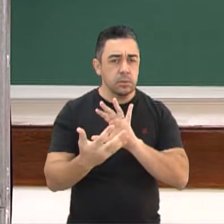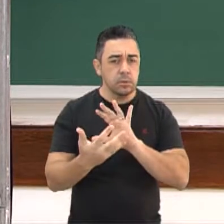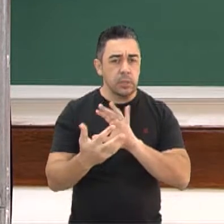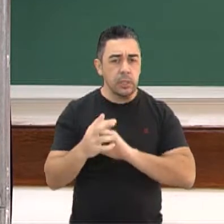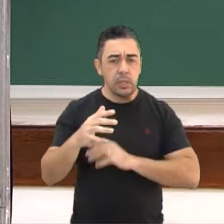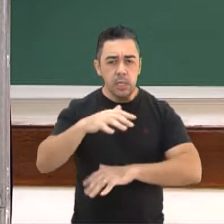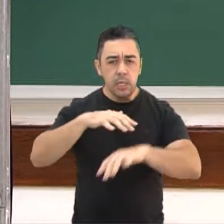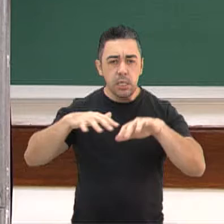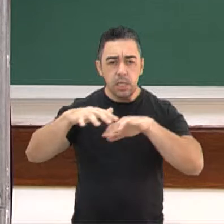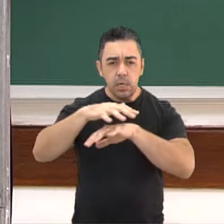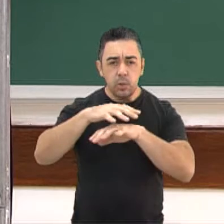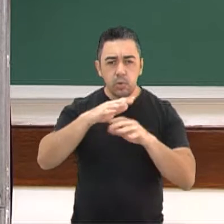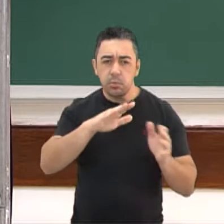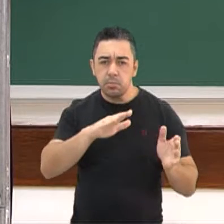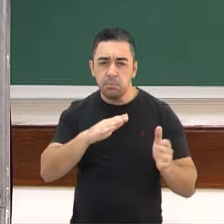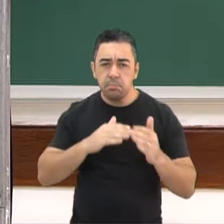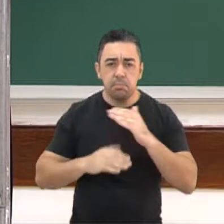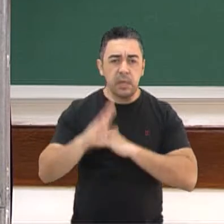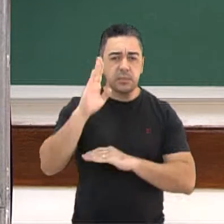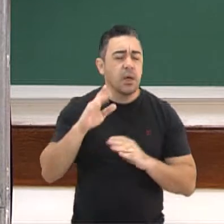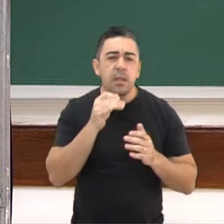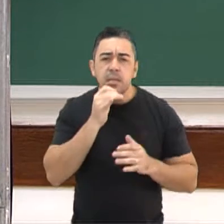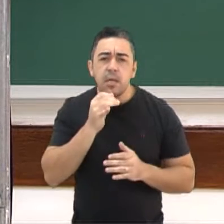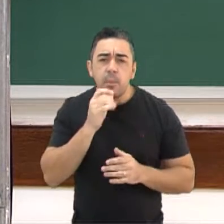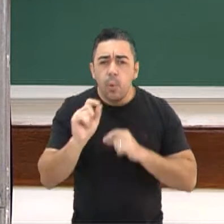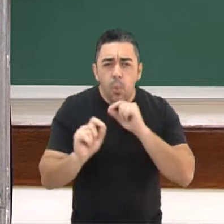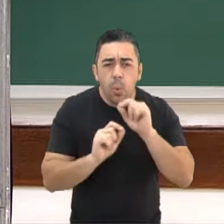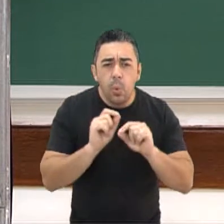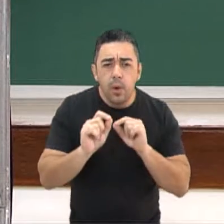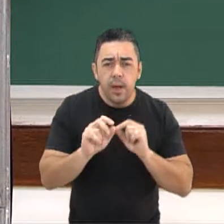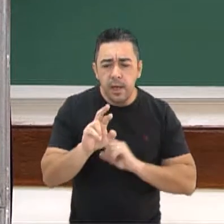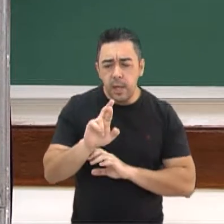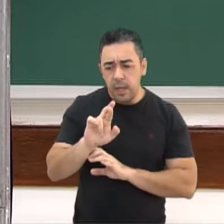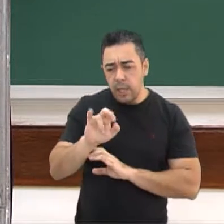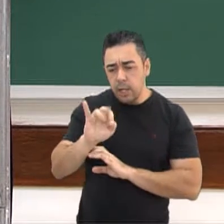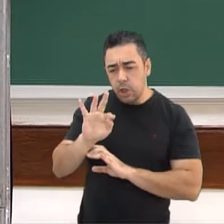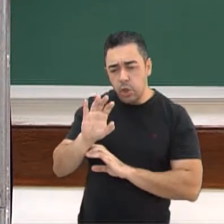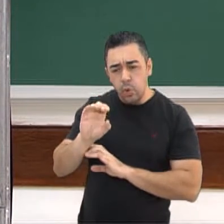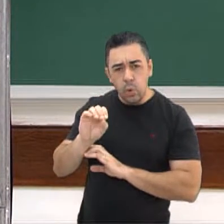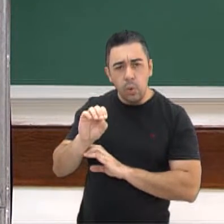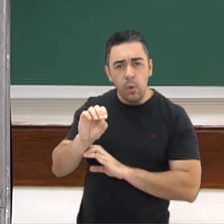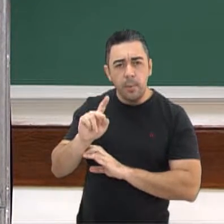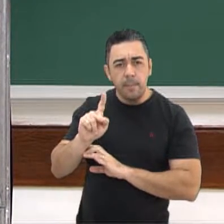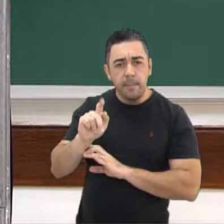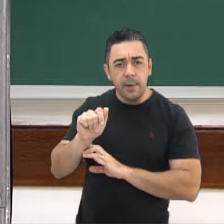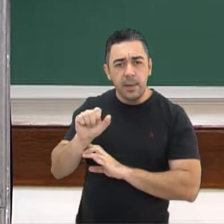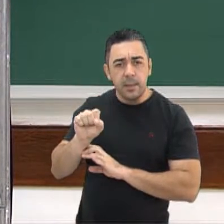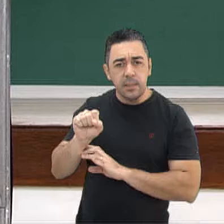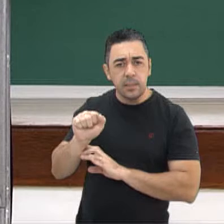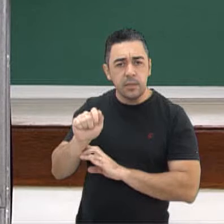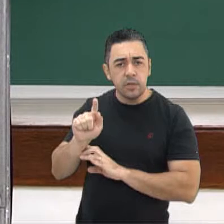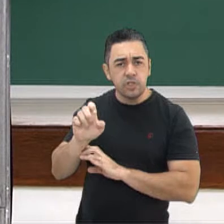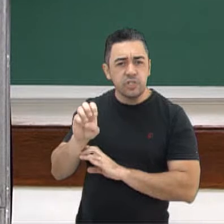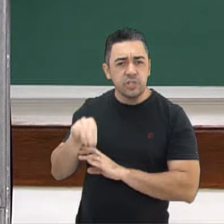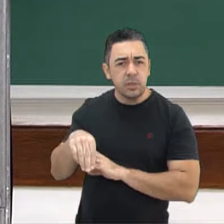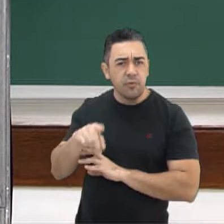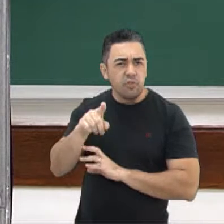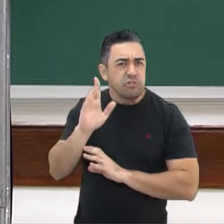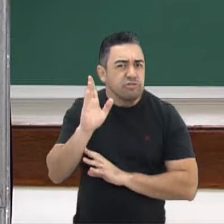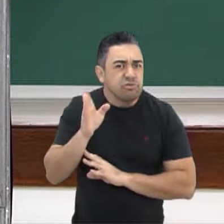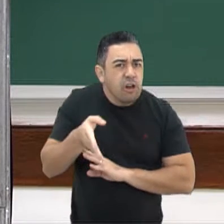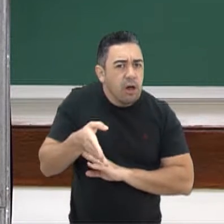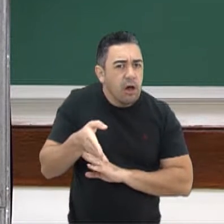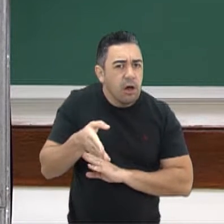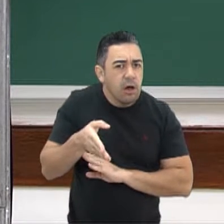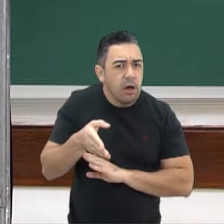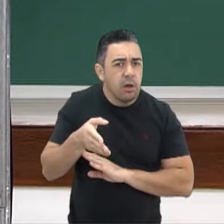anteriores já falamos de ritos e rituais, mas o que são ritos de passagem? Será que você já passou